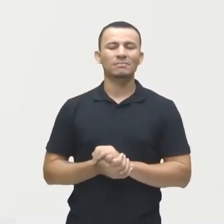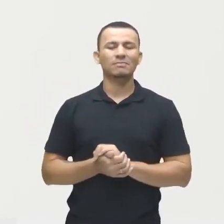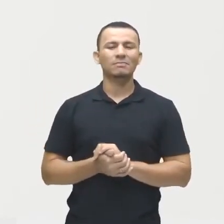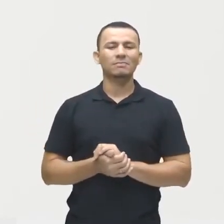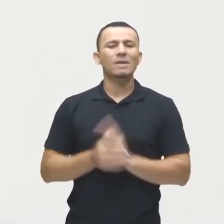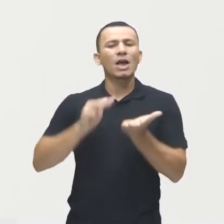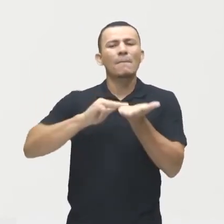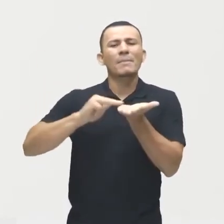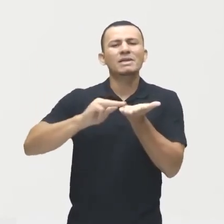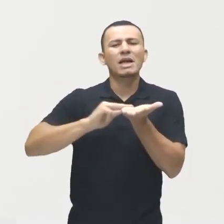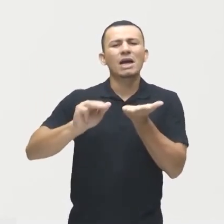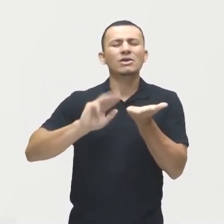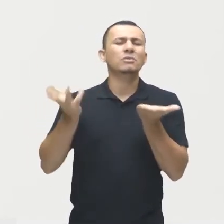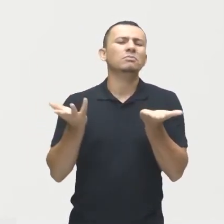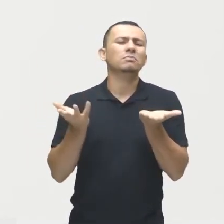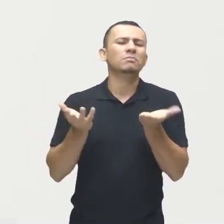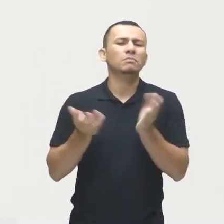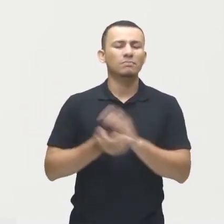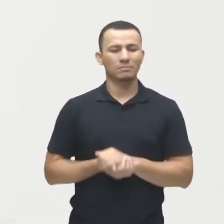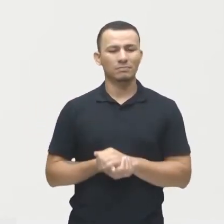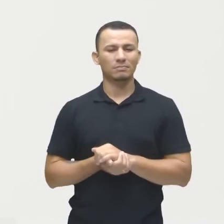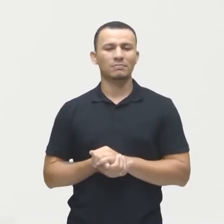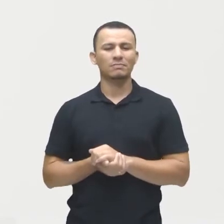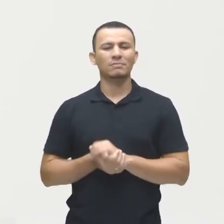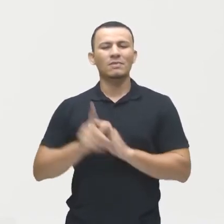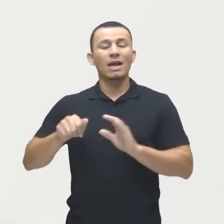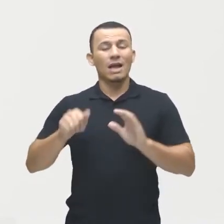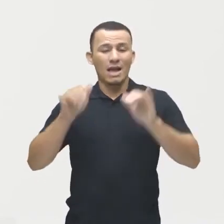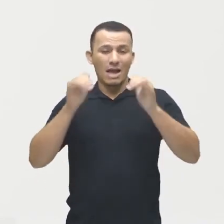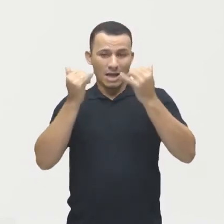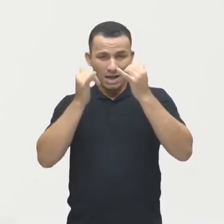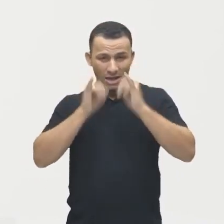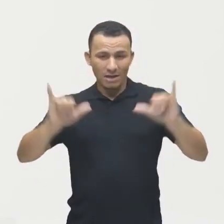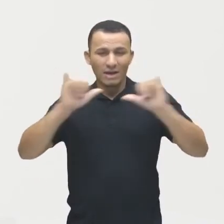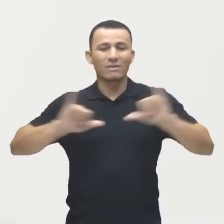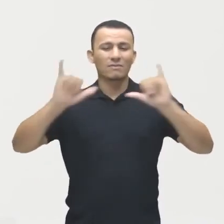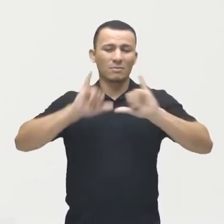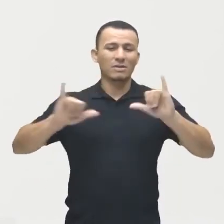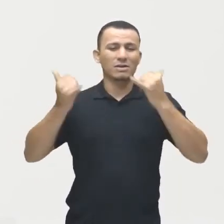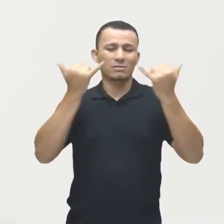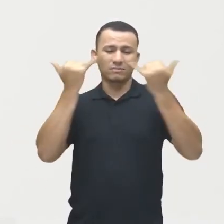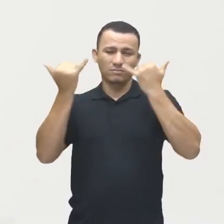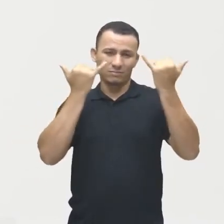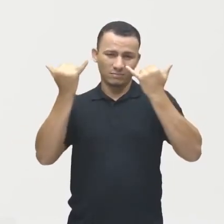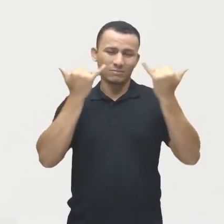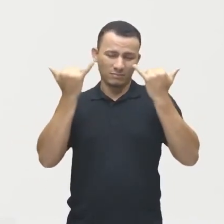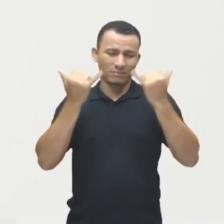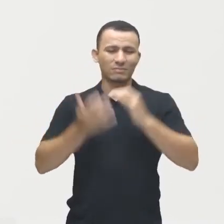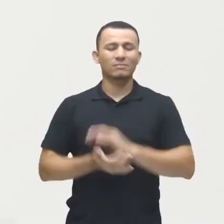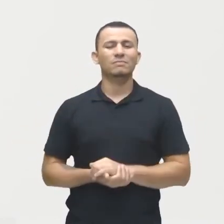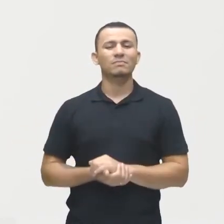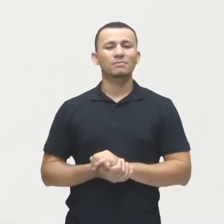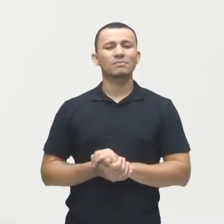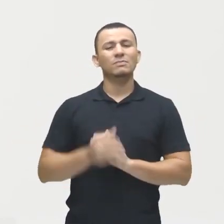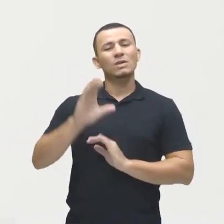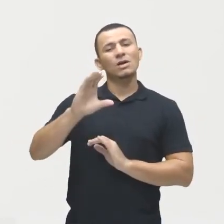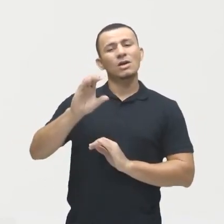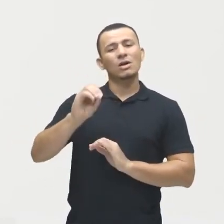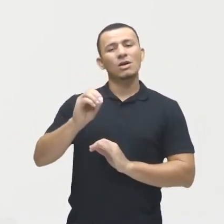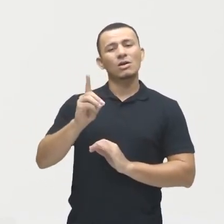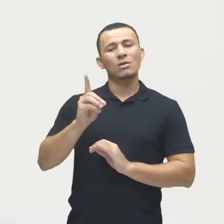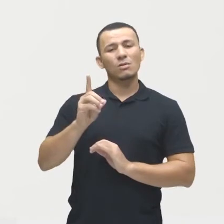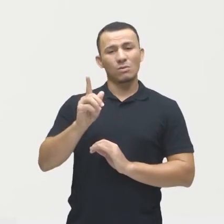Noticiários e demais informações abordadas pelo jornal. Código, também a mídia